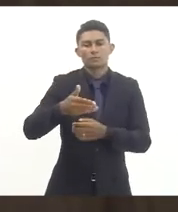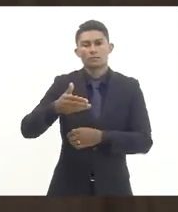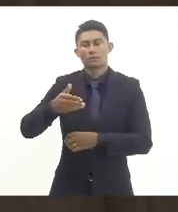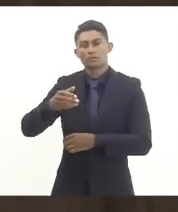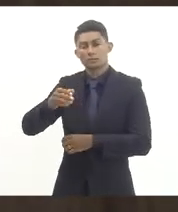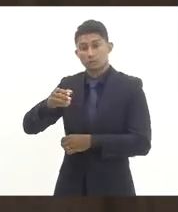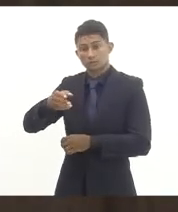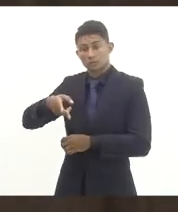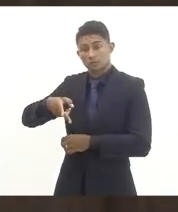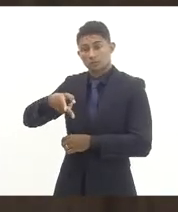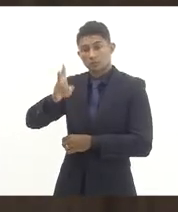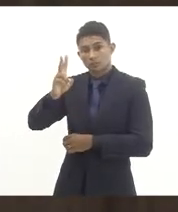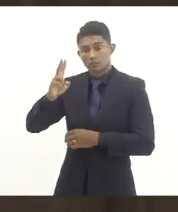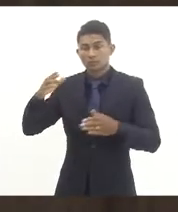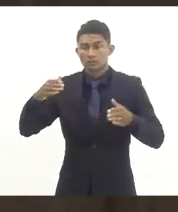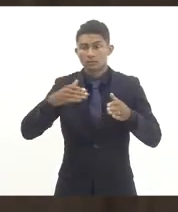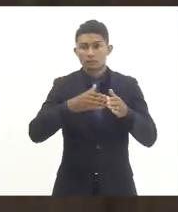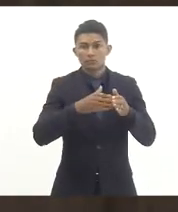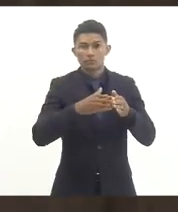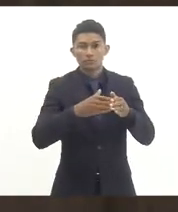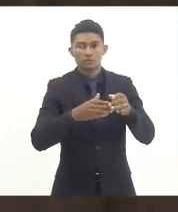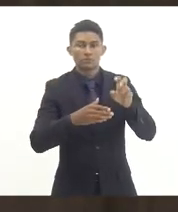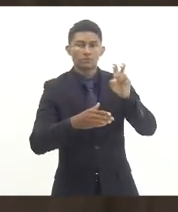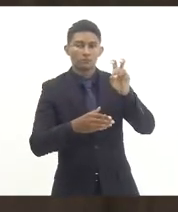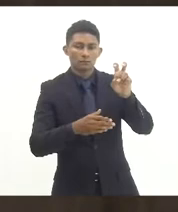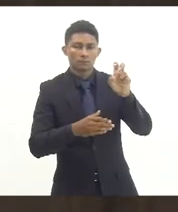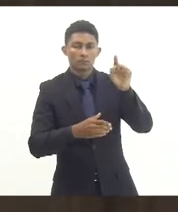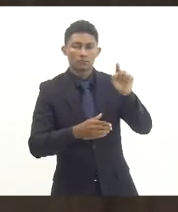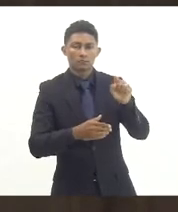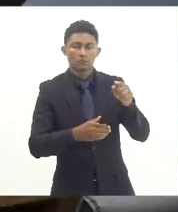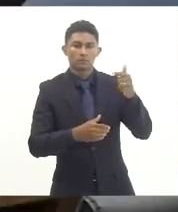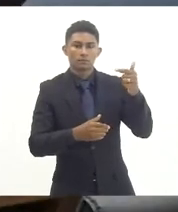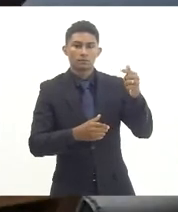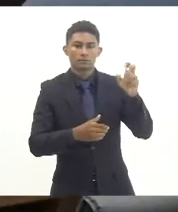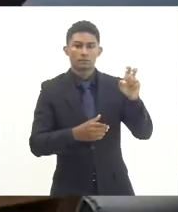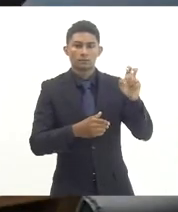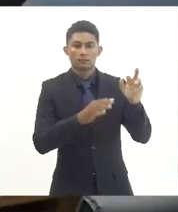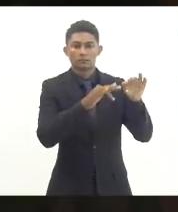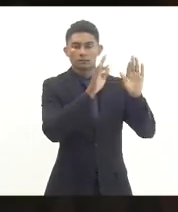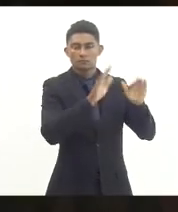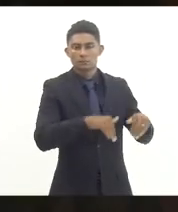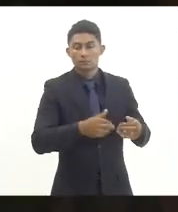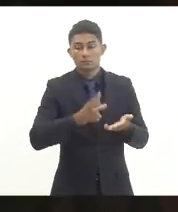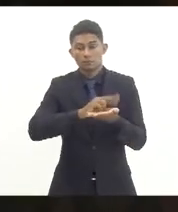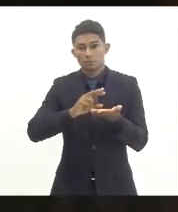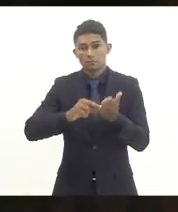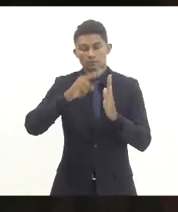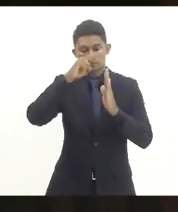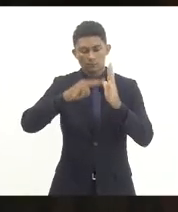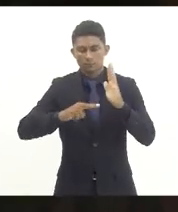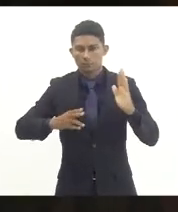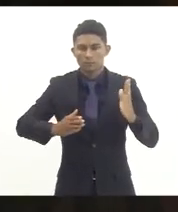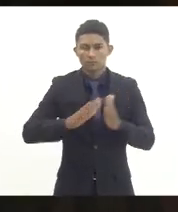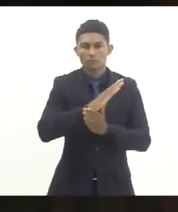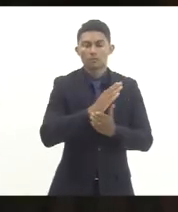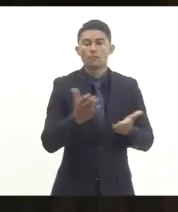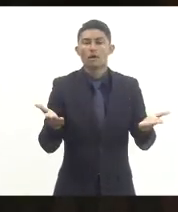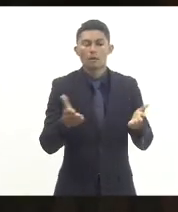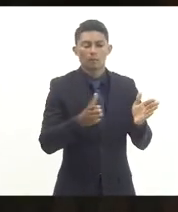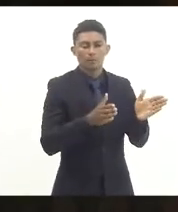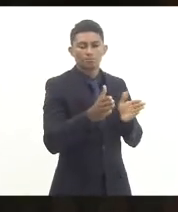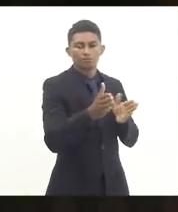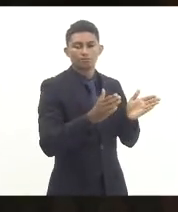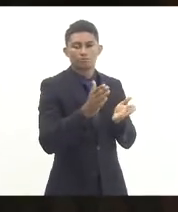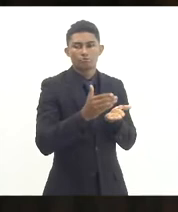horas, encerrou-se às 17 horas e 25 minutos. Lida e aprovada a ata, passa-se ao